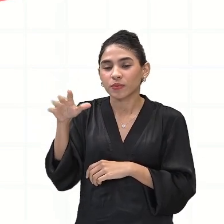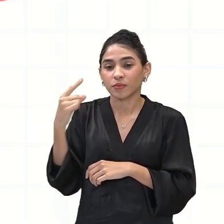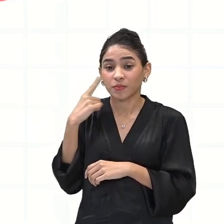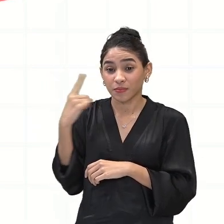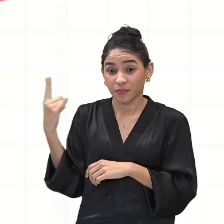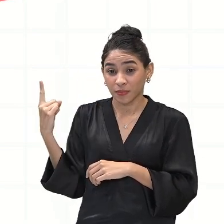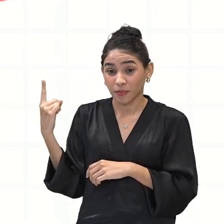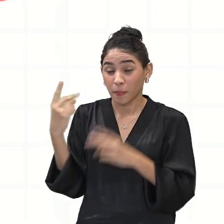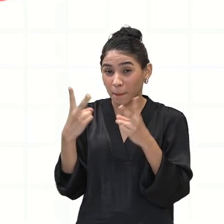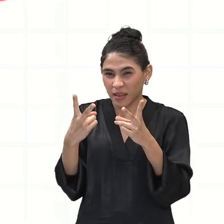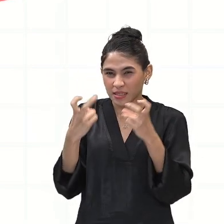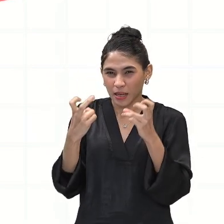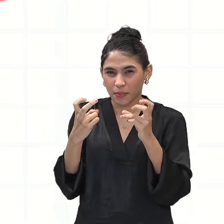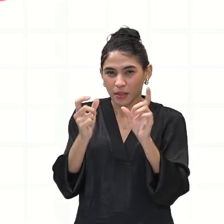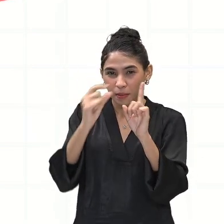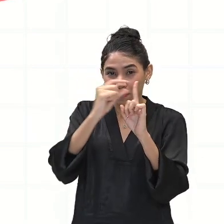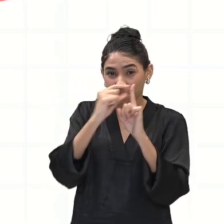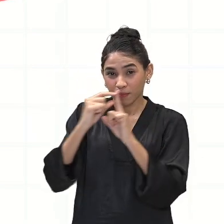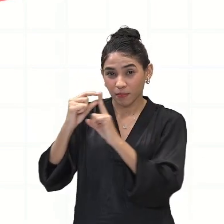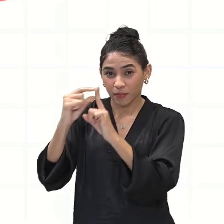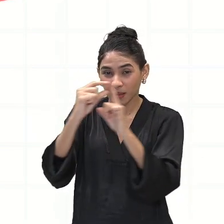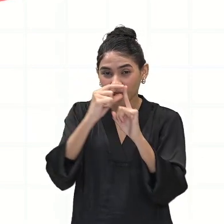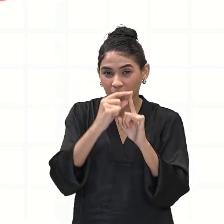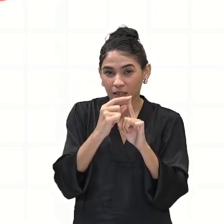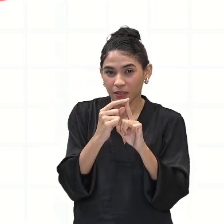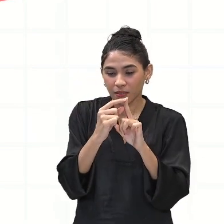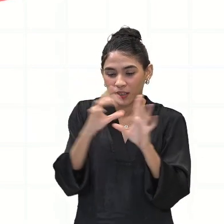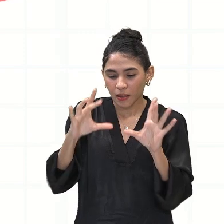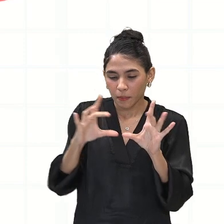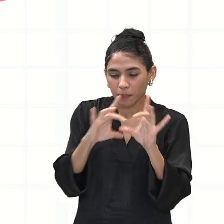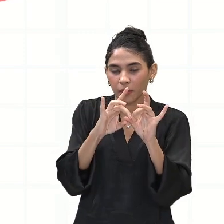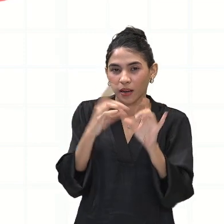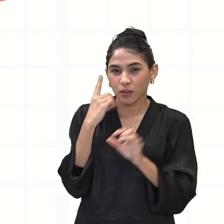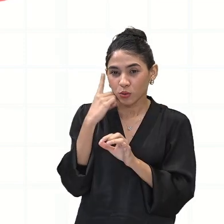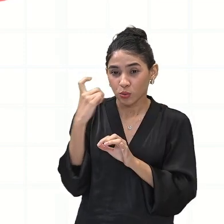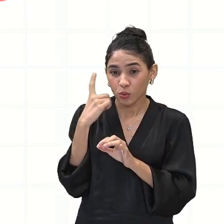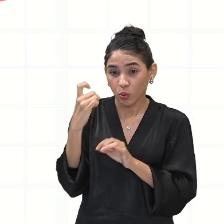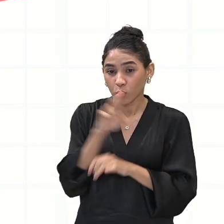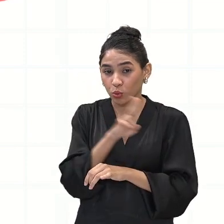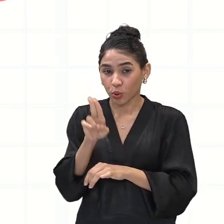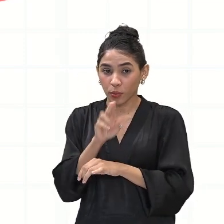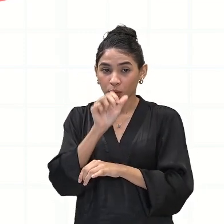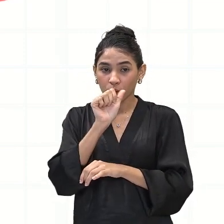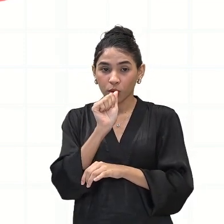acelerando. Então, essas palavras que eu tento reproduzir um som são chamadas de